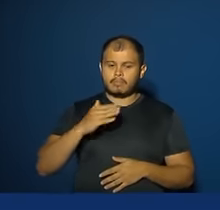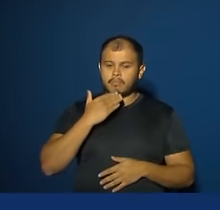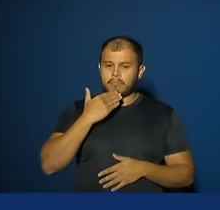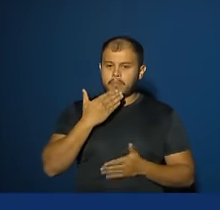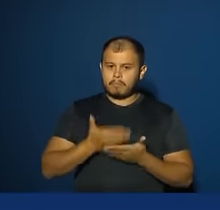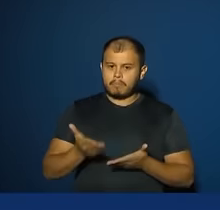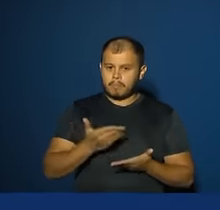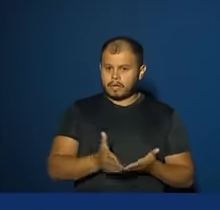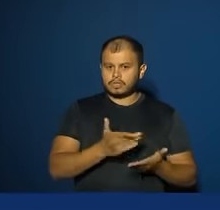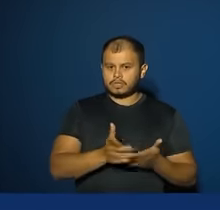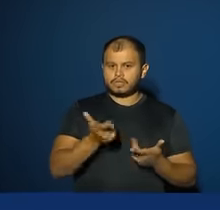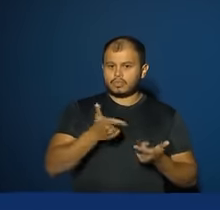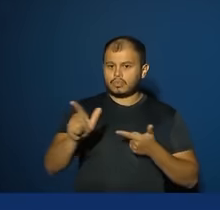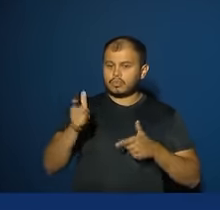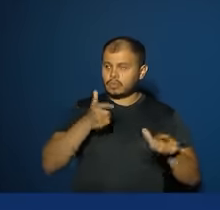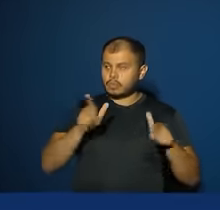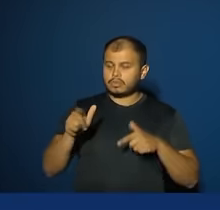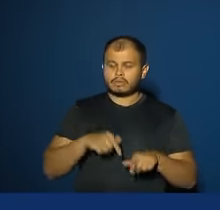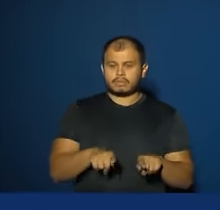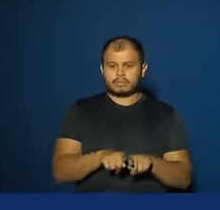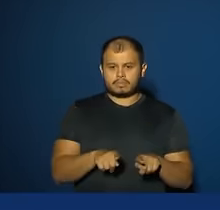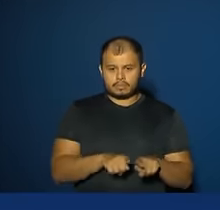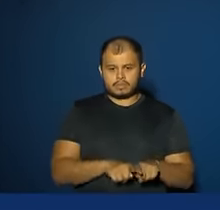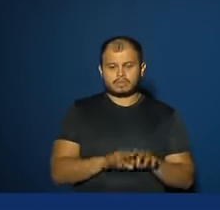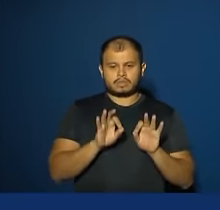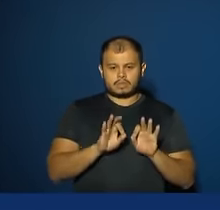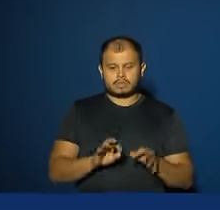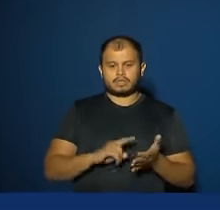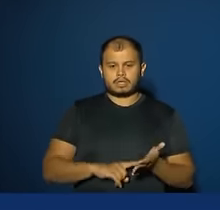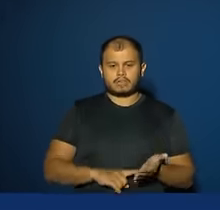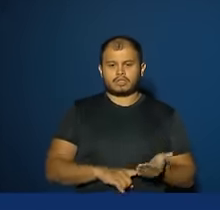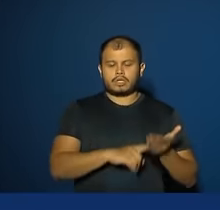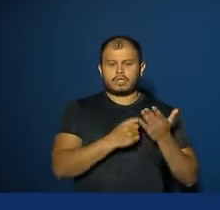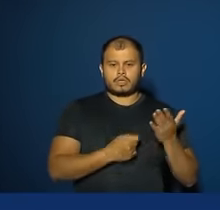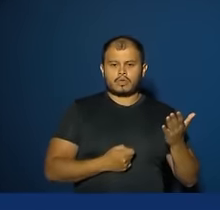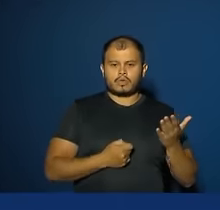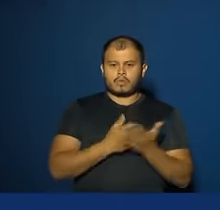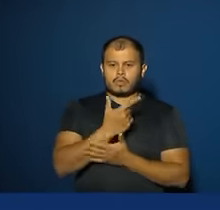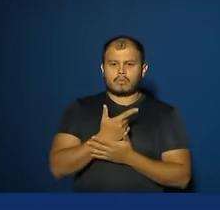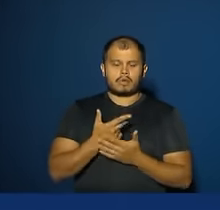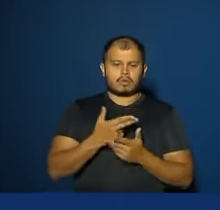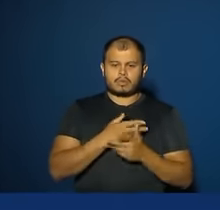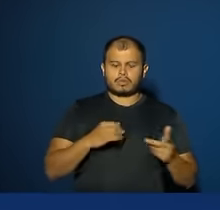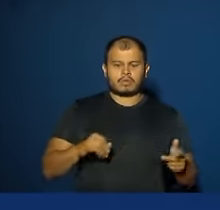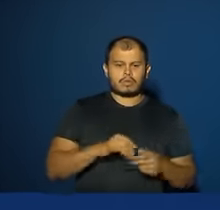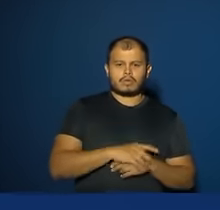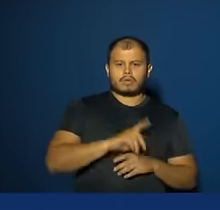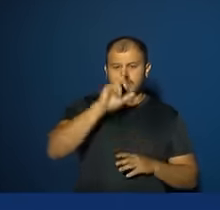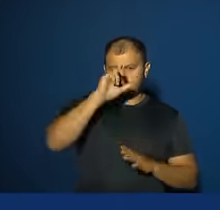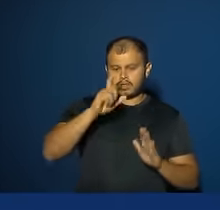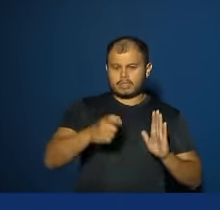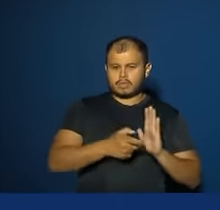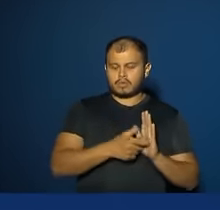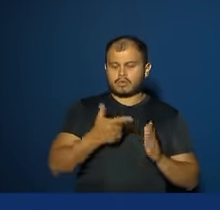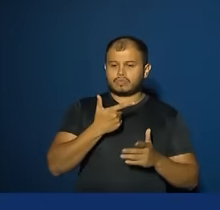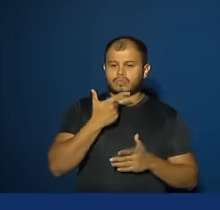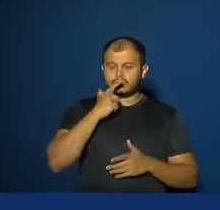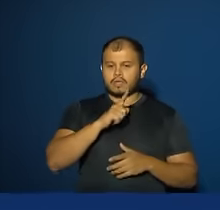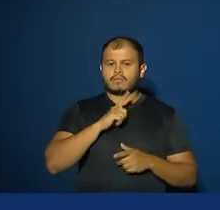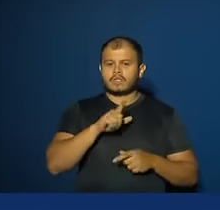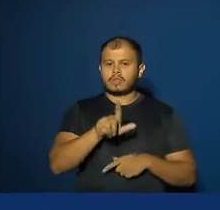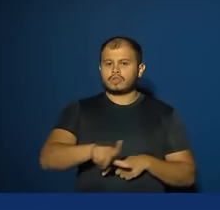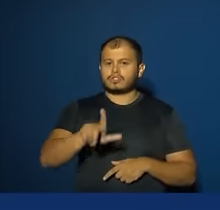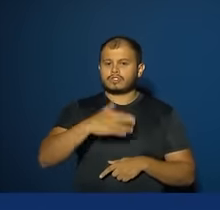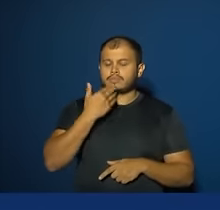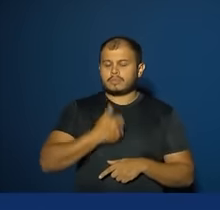players de tijolo. Com certeza, a tecnologia, o cara compra um business unit, um AI, e consegue fazer uma logística melhor.